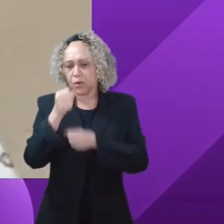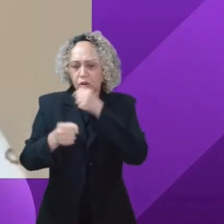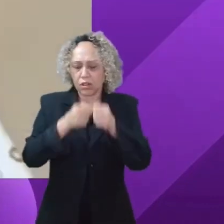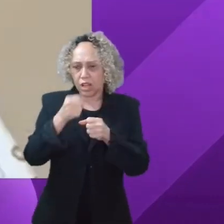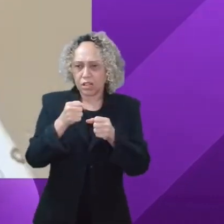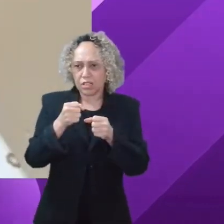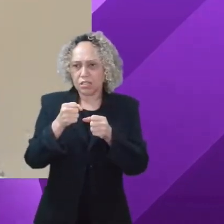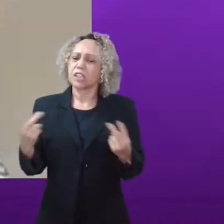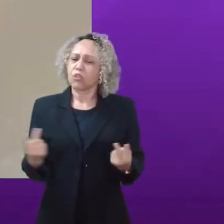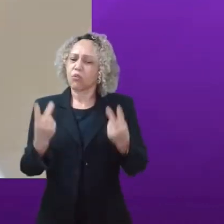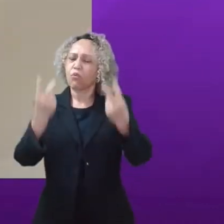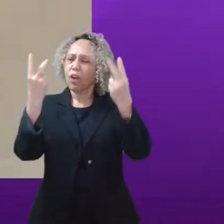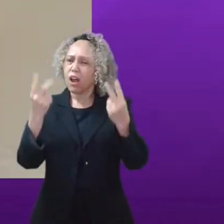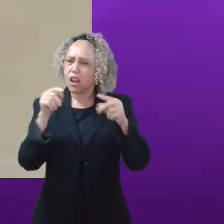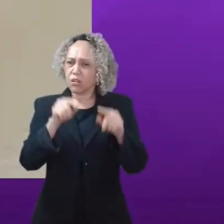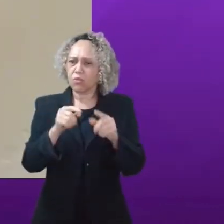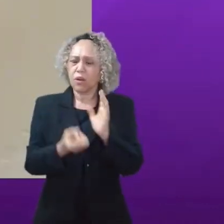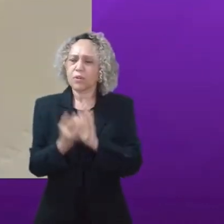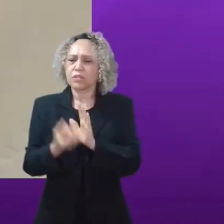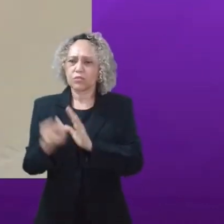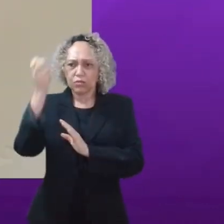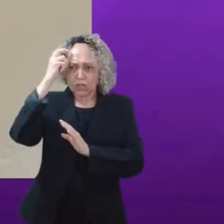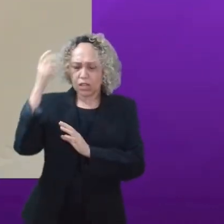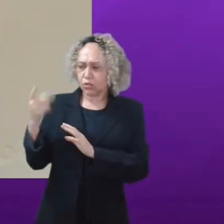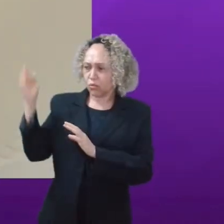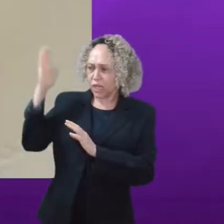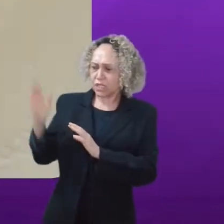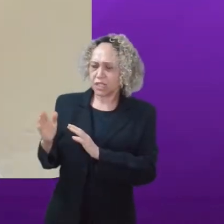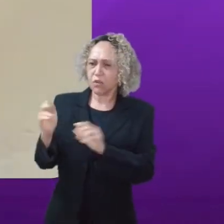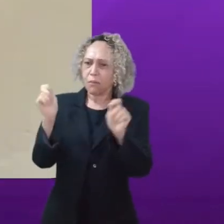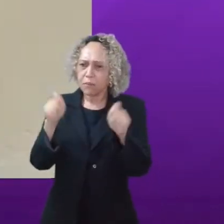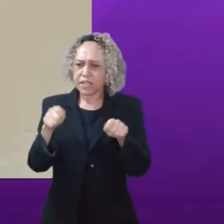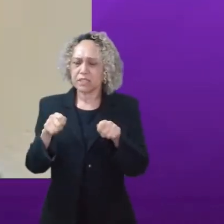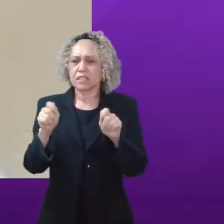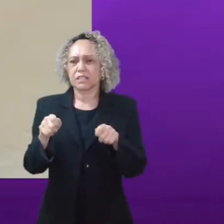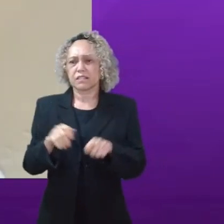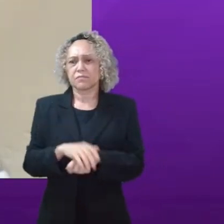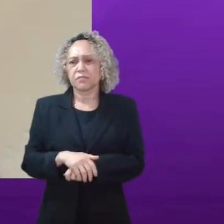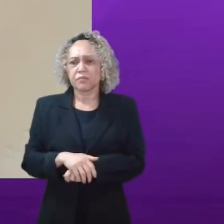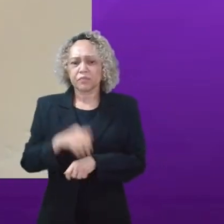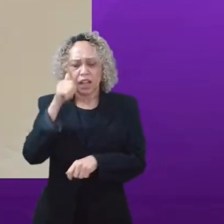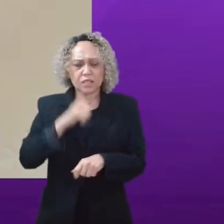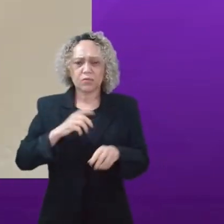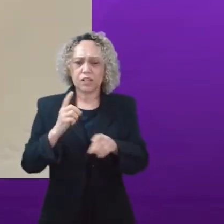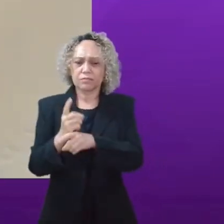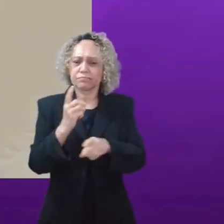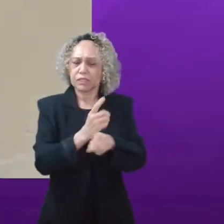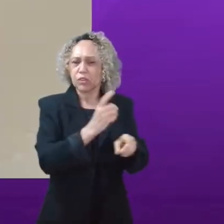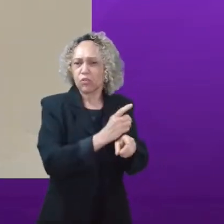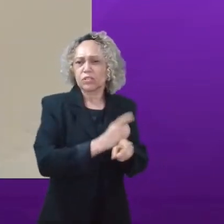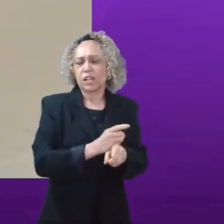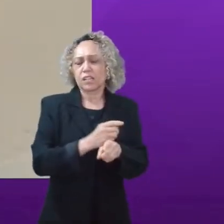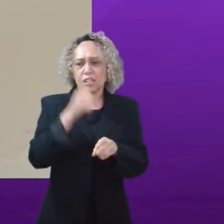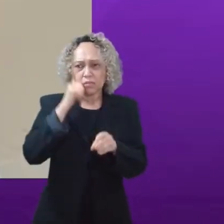ações afirmativas, né? A produção cultural no Brasil, ela carece desses encontros das mulheres produtoras culturais, se